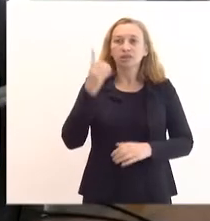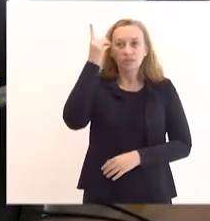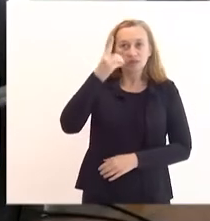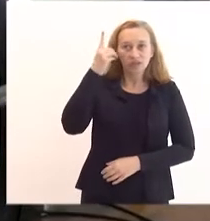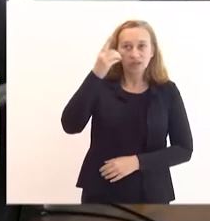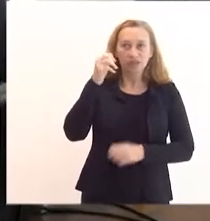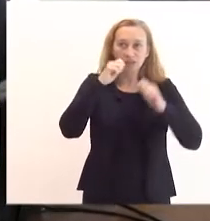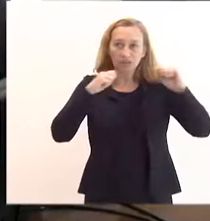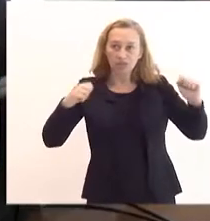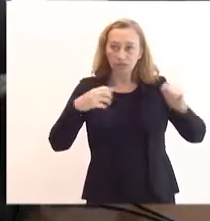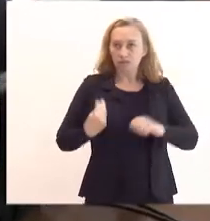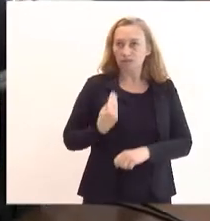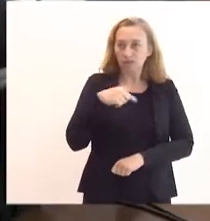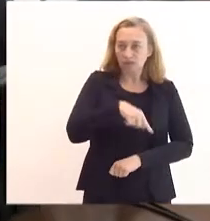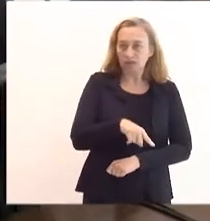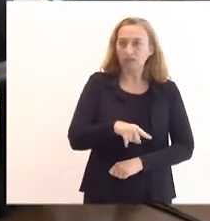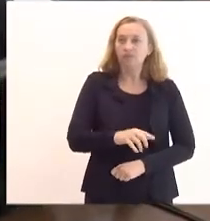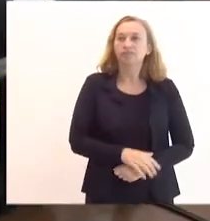Vejam,